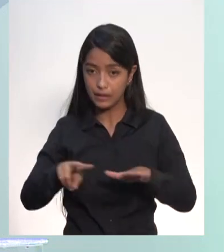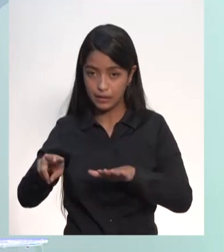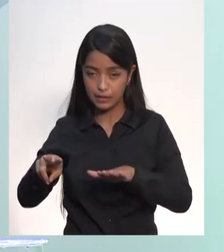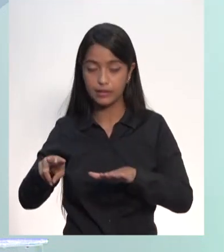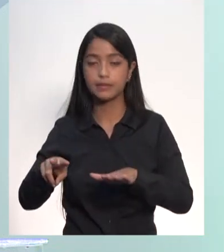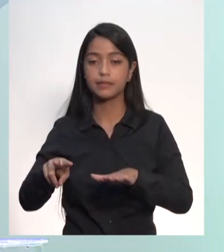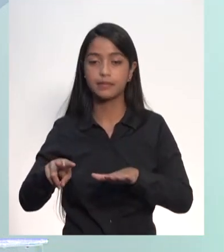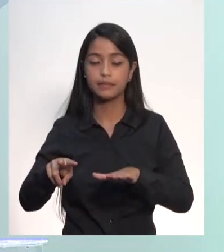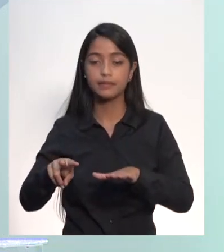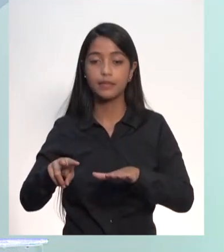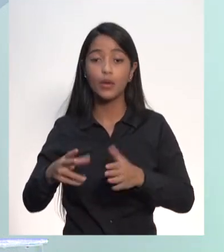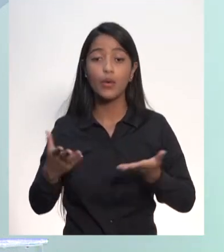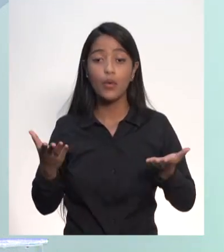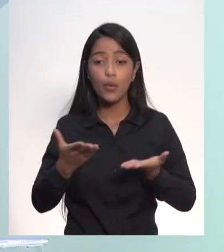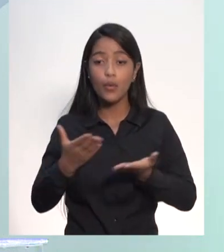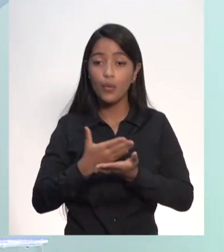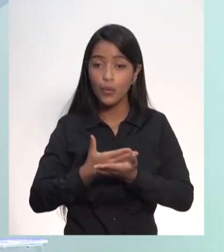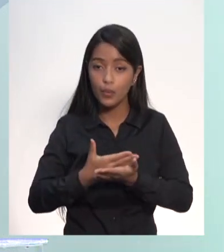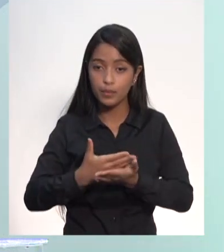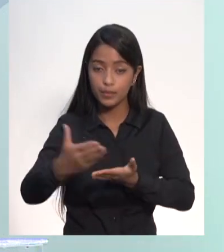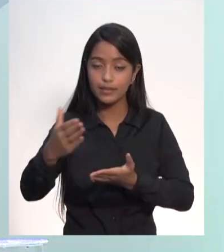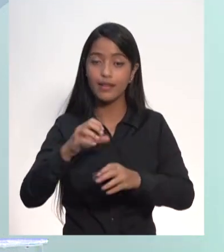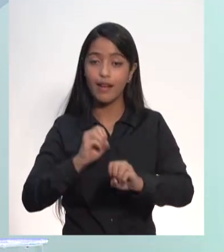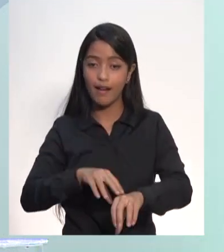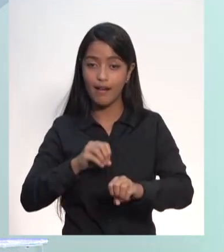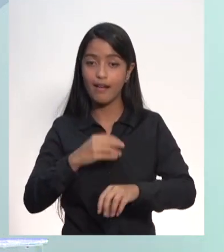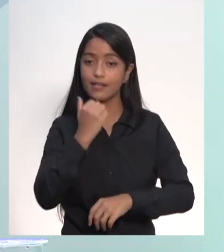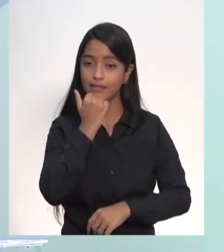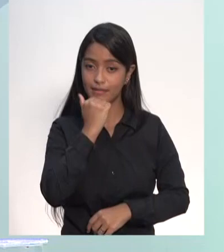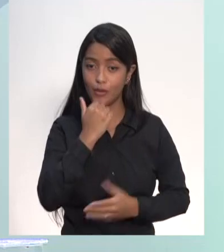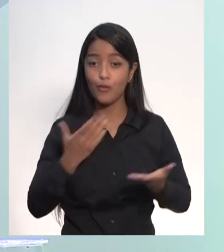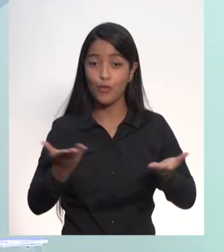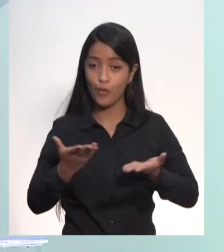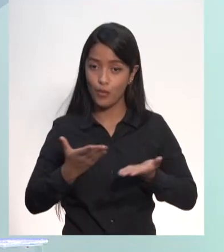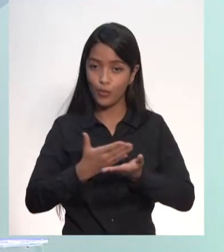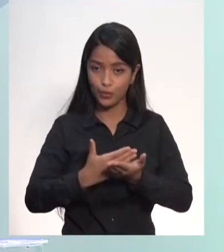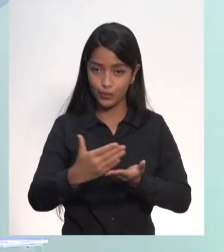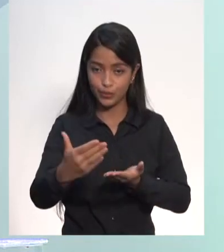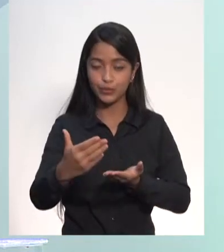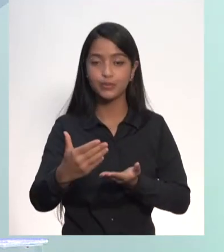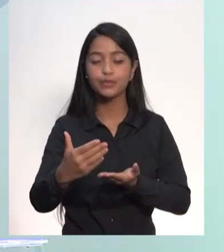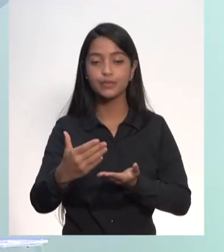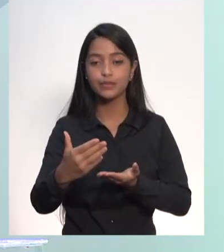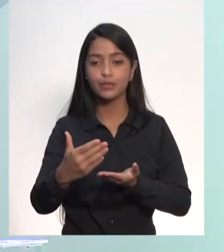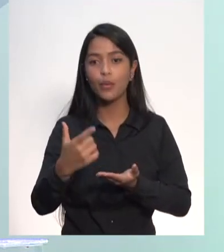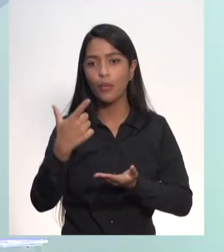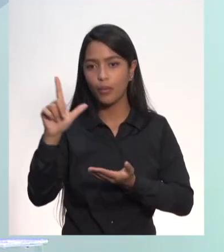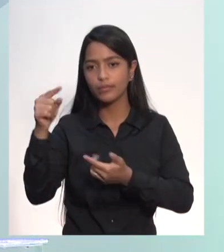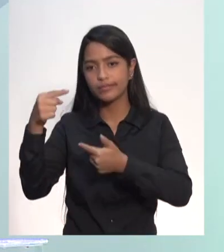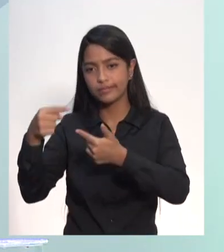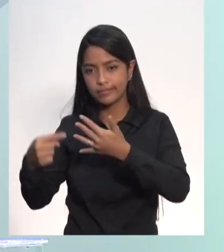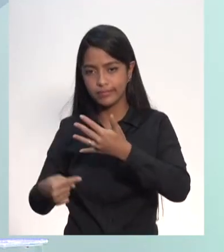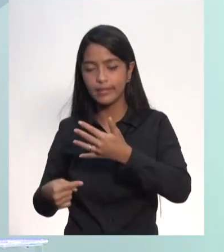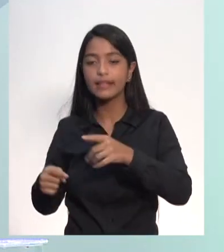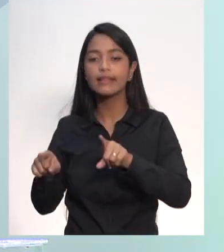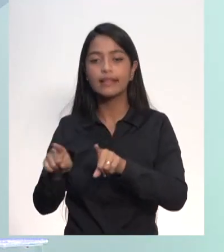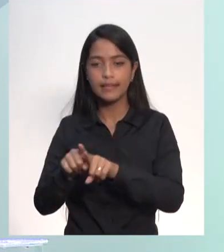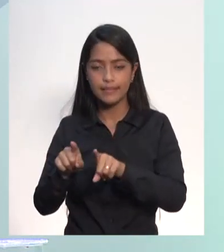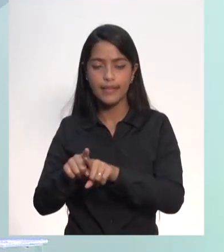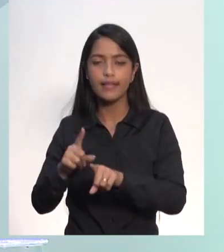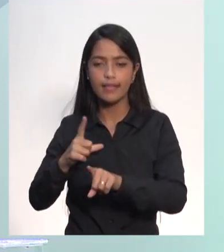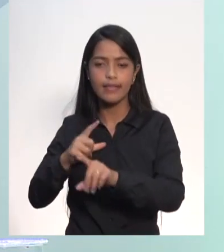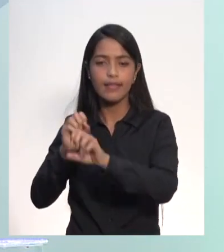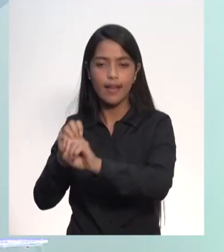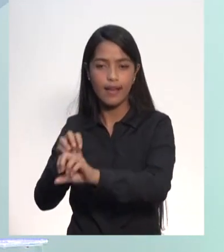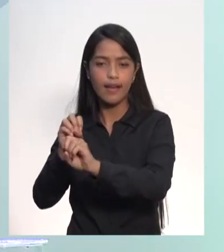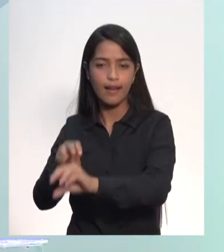o início das aulas de ciências, né, para o dia de hoje, e, como todos os outros componentes, a gente está tendo aí diferentes aulas